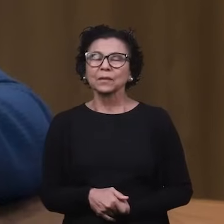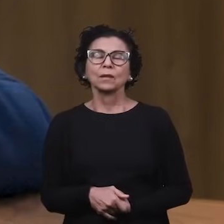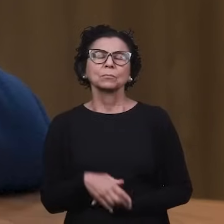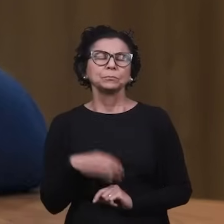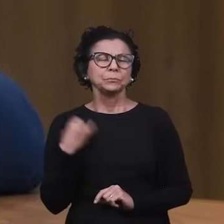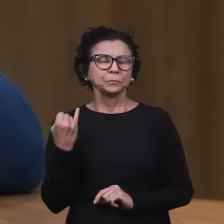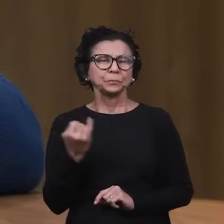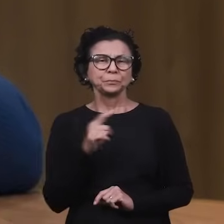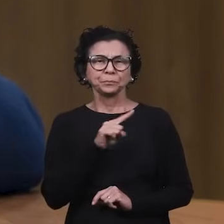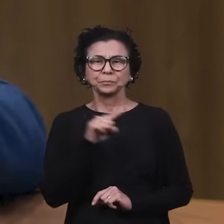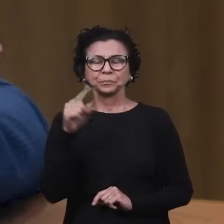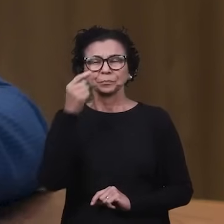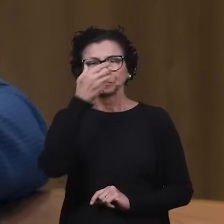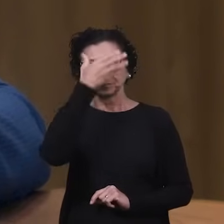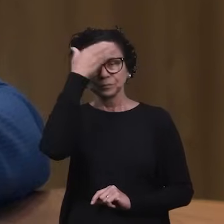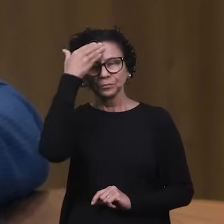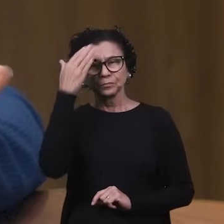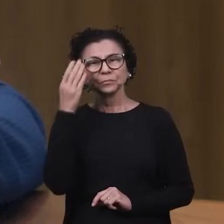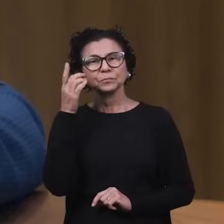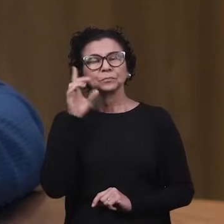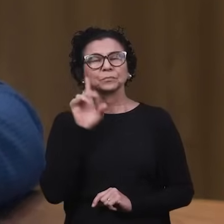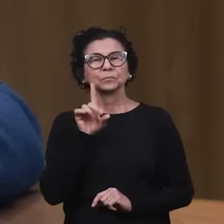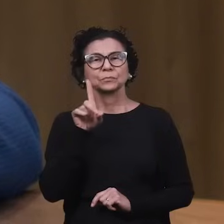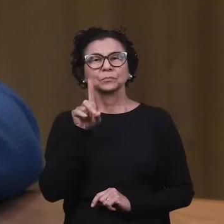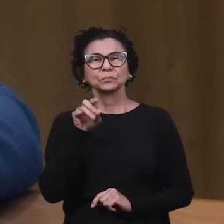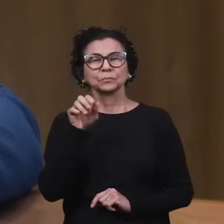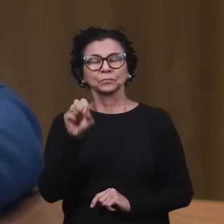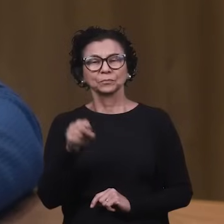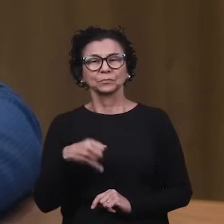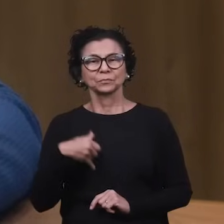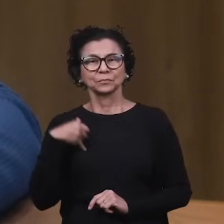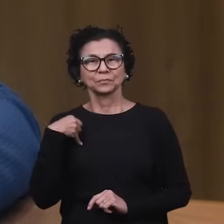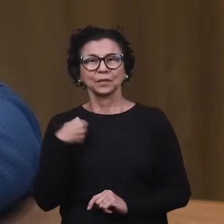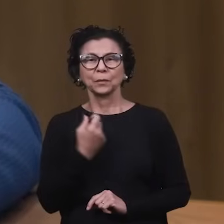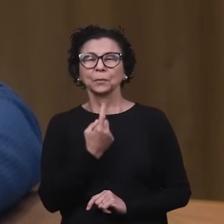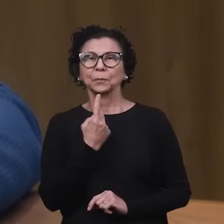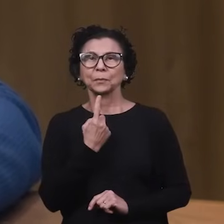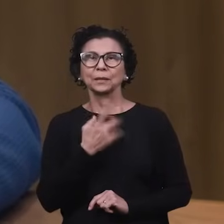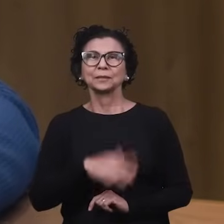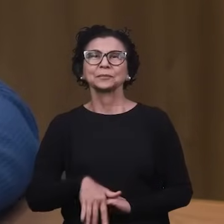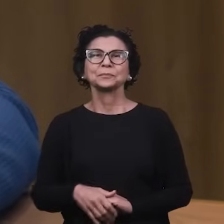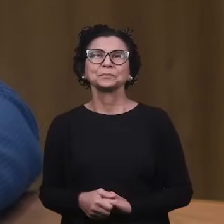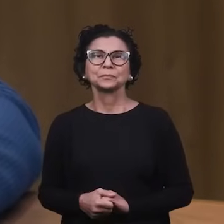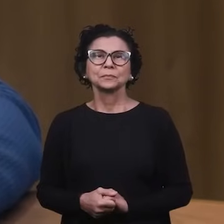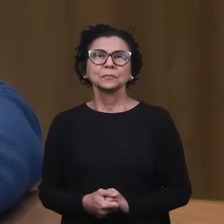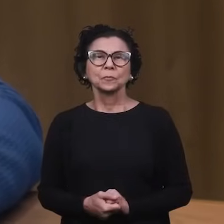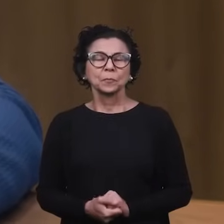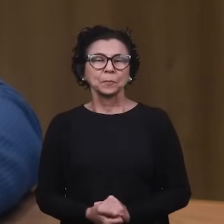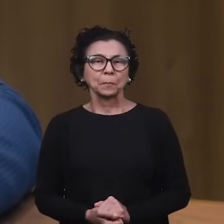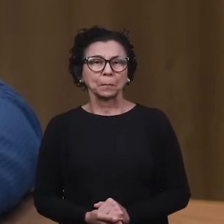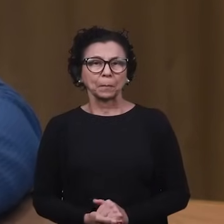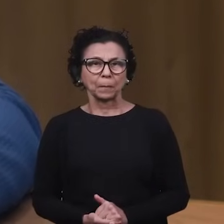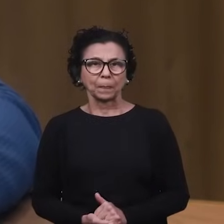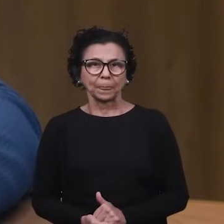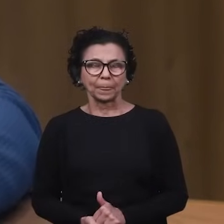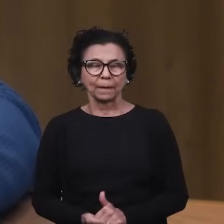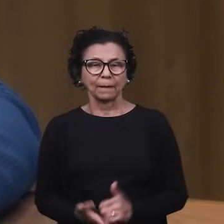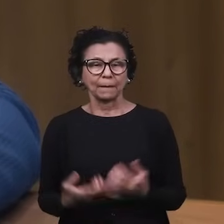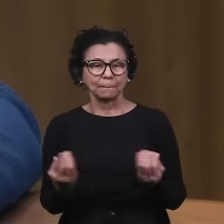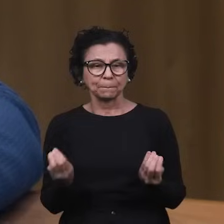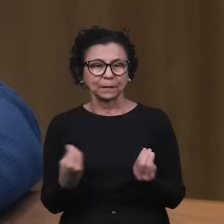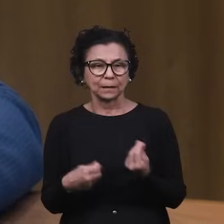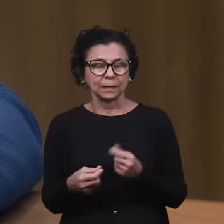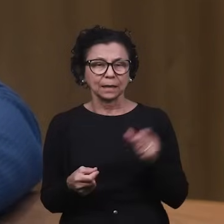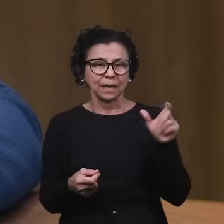esqueçamos a data de aniversário deles, tenhamos isso anotado, né? Porque, assim, isso faz com que